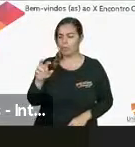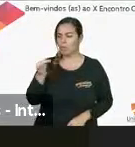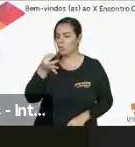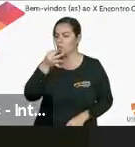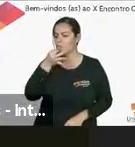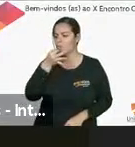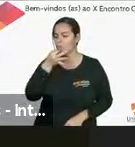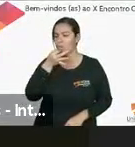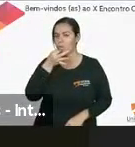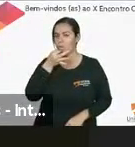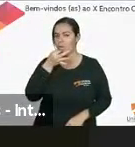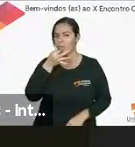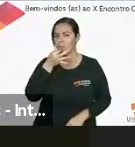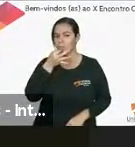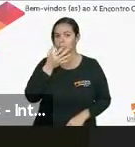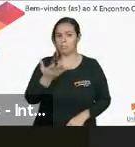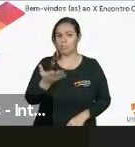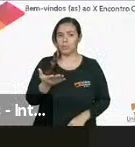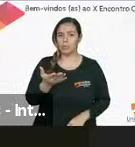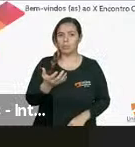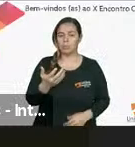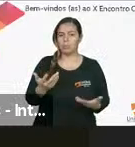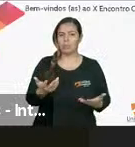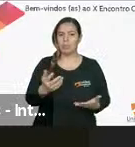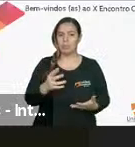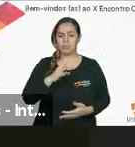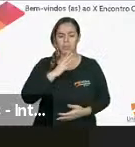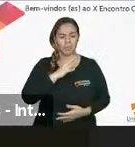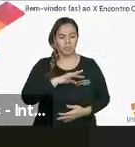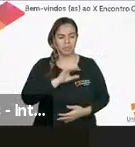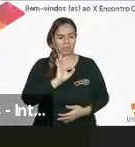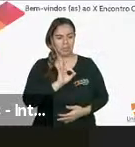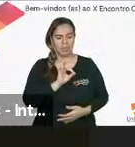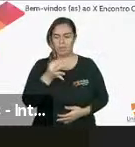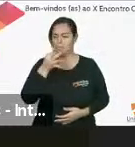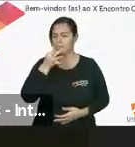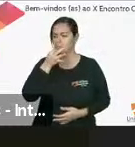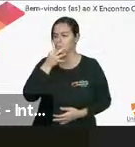homens que conheciam poucas ervas e nunca tinham chupado uva.